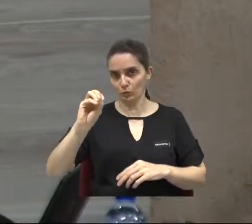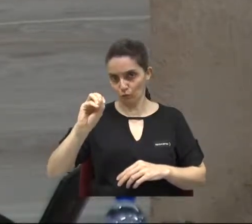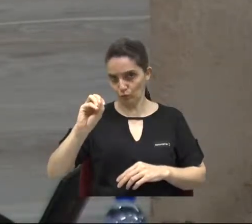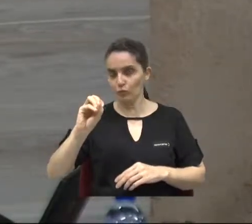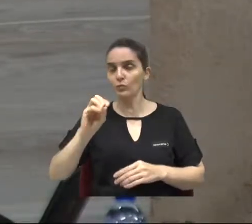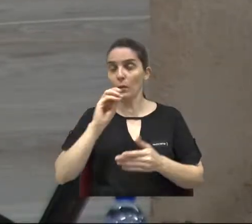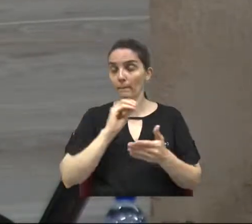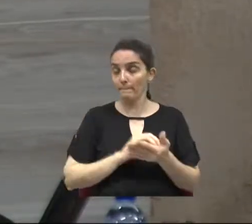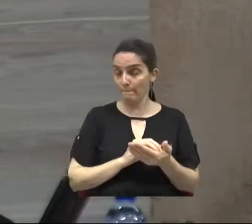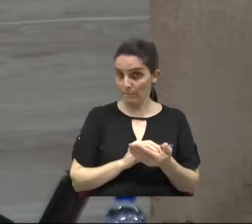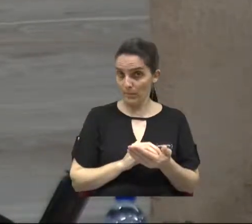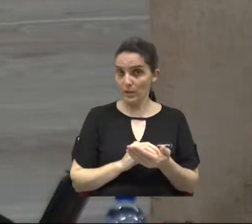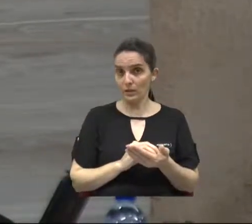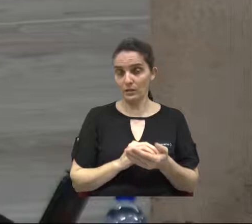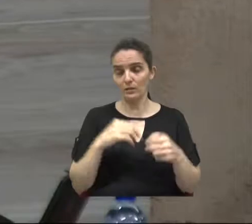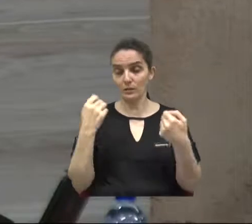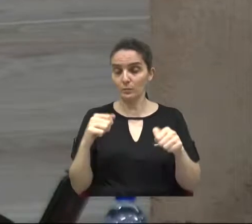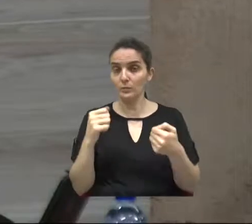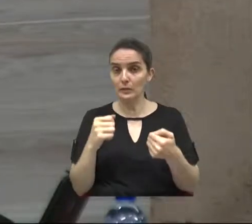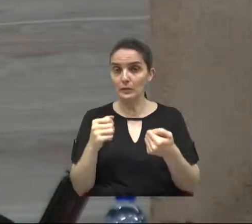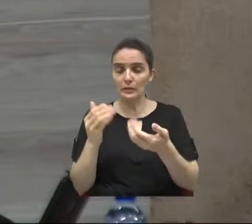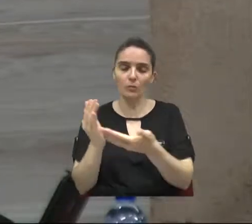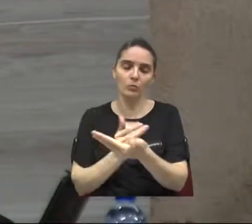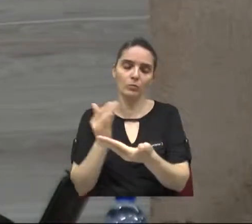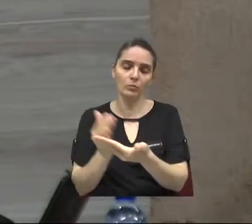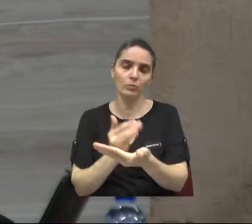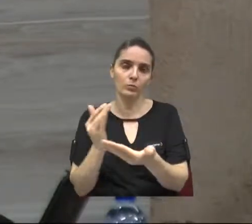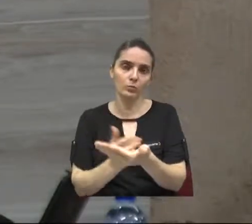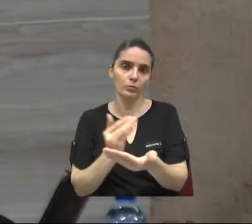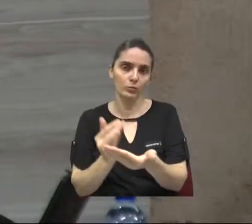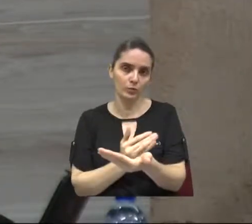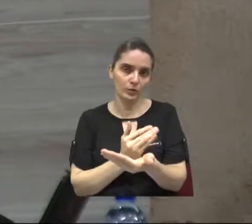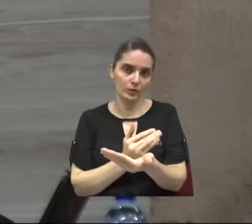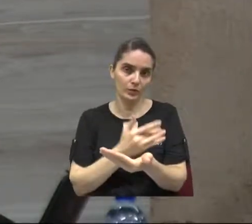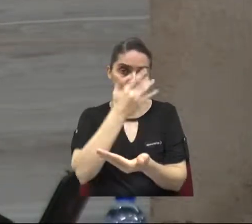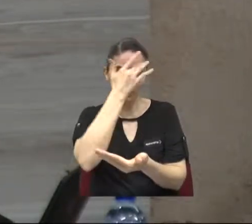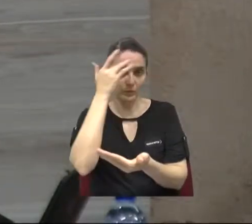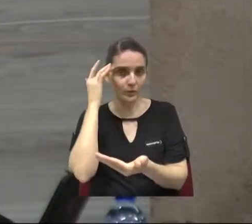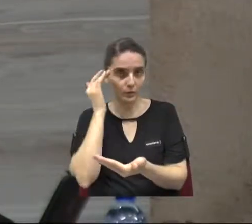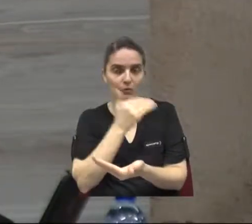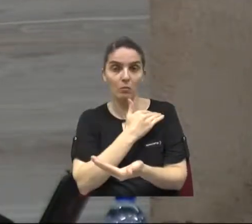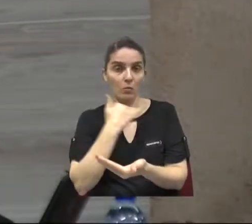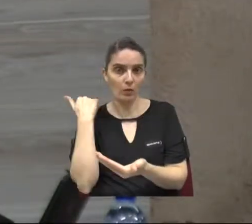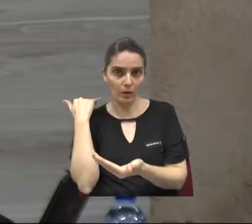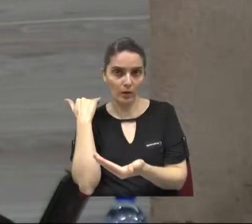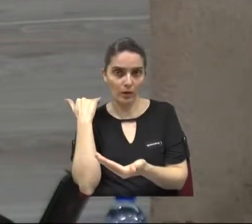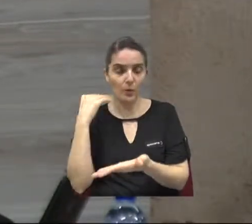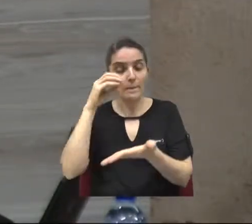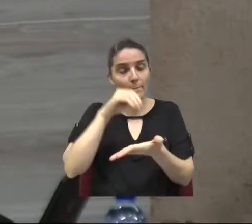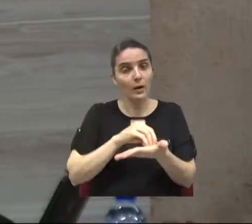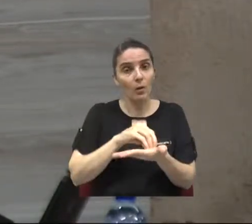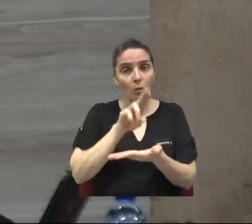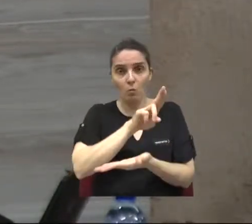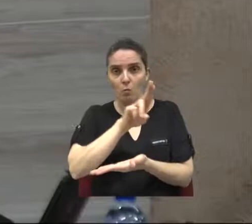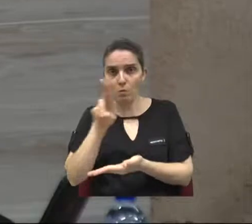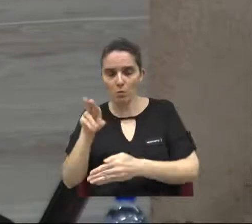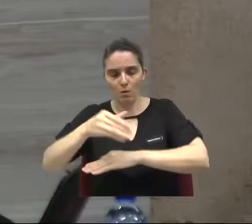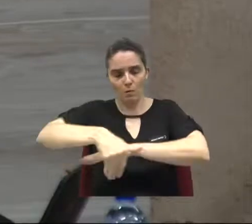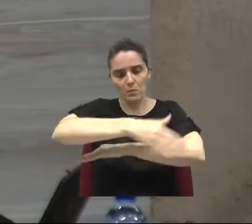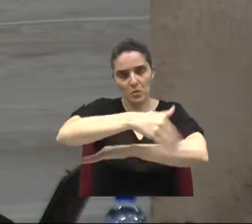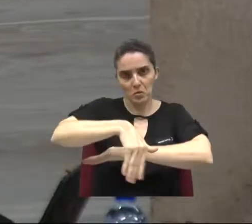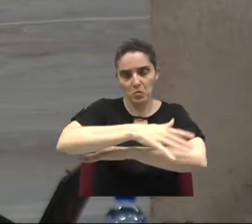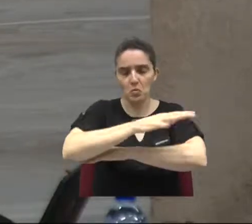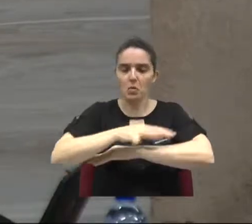de registro de biografias dos cidadãos falecidos, homenageados com o nome de praças, ruas, avenidas ou logradouros públicos, junto